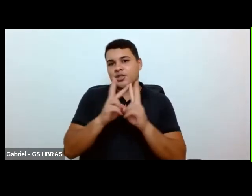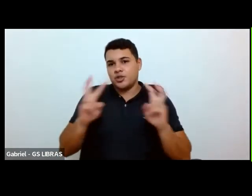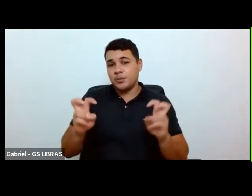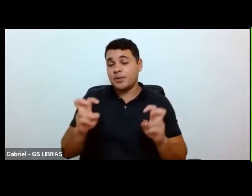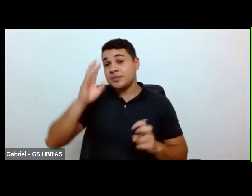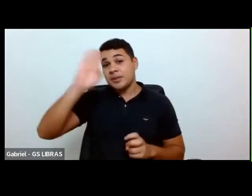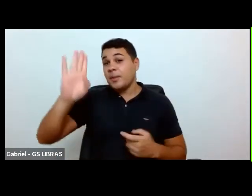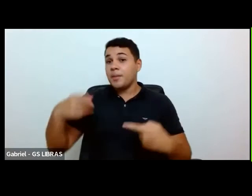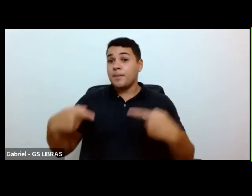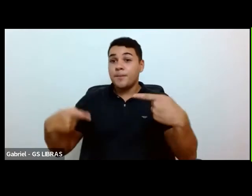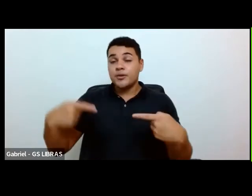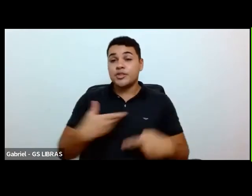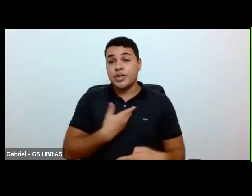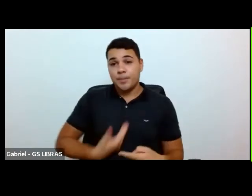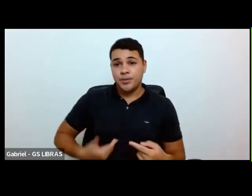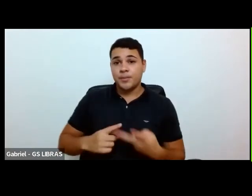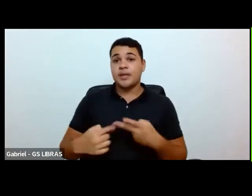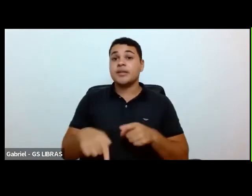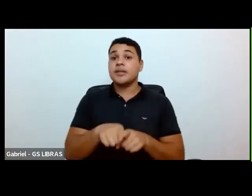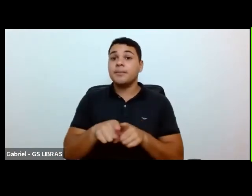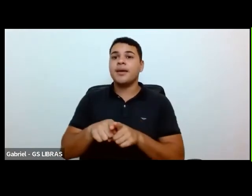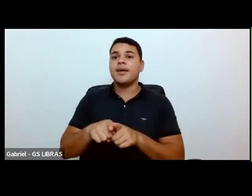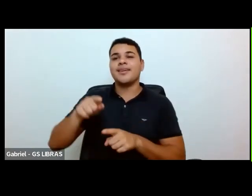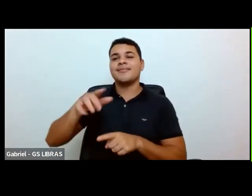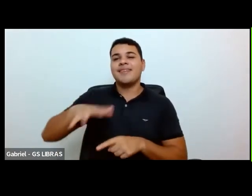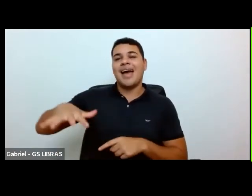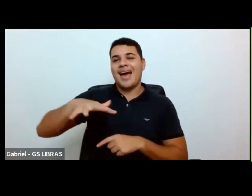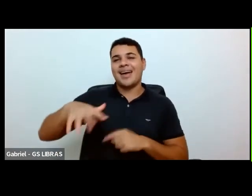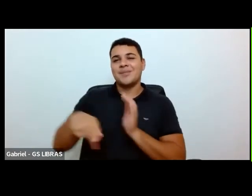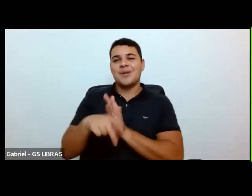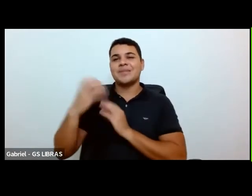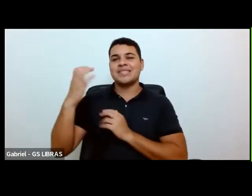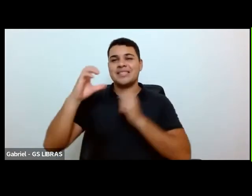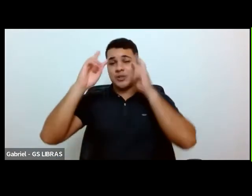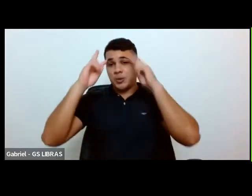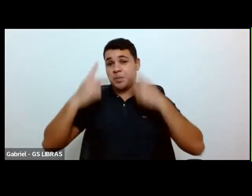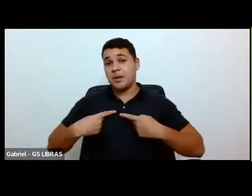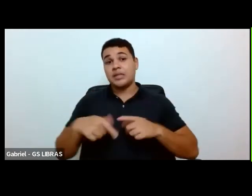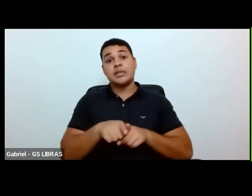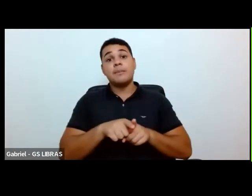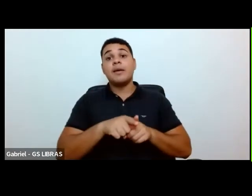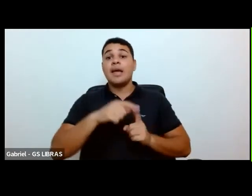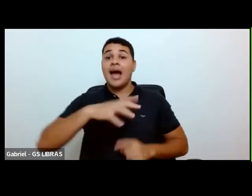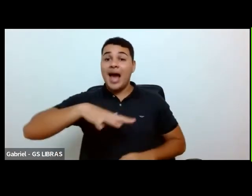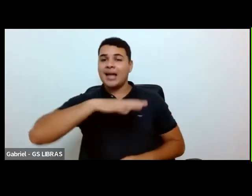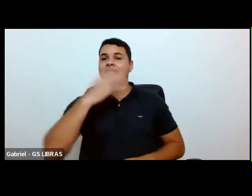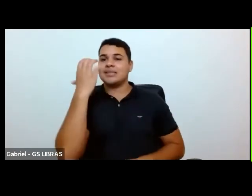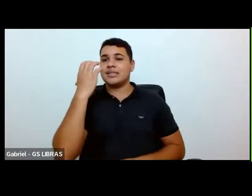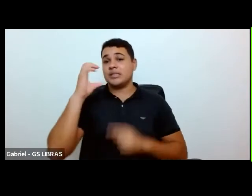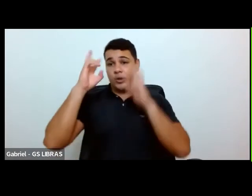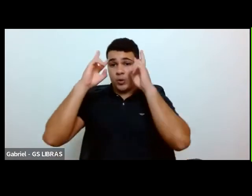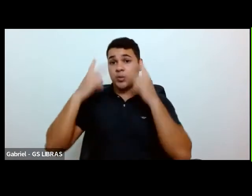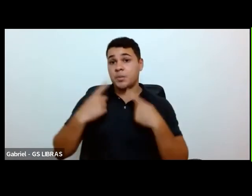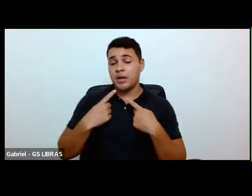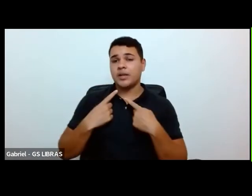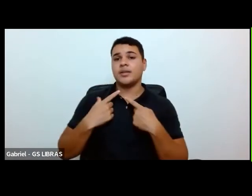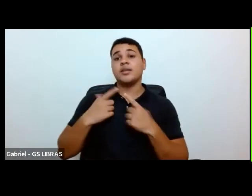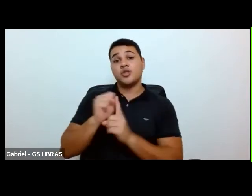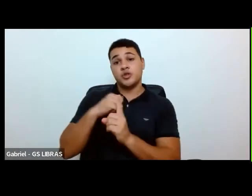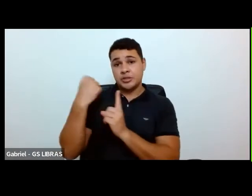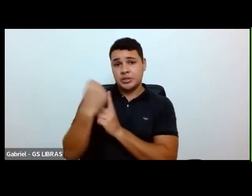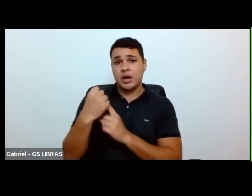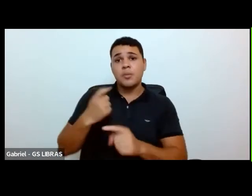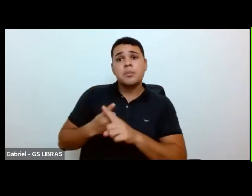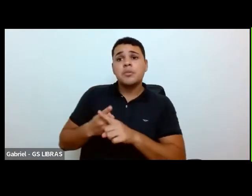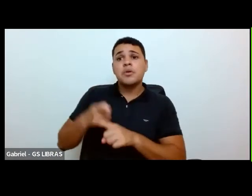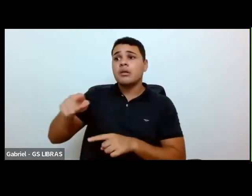públicas e planejamento e a área de ciências humanas e sociais, né? Em que, inclusive, vão ter esses perfis, porque justamente em algumas áreas vão ter mais mulheres,